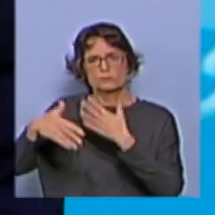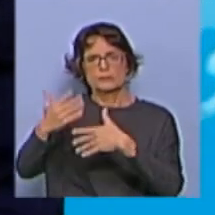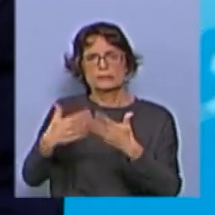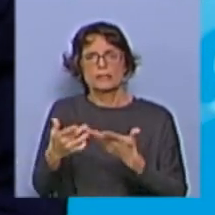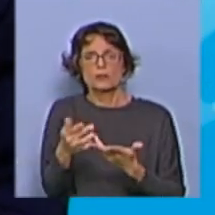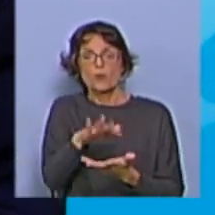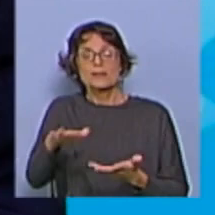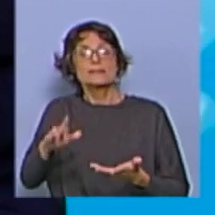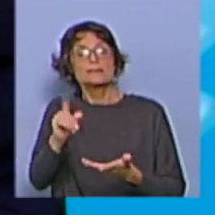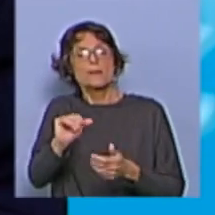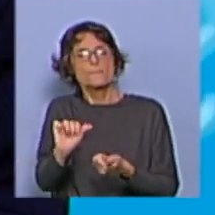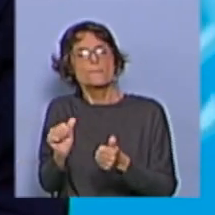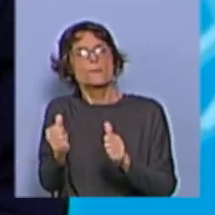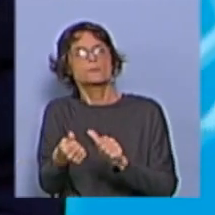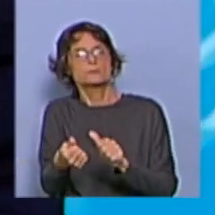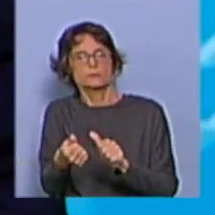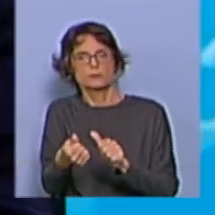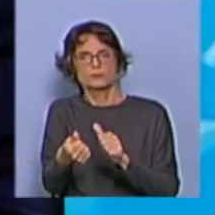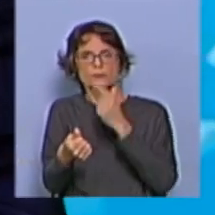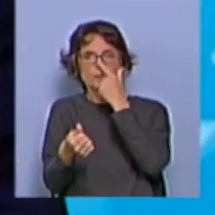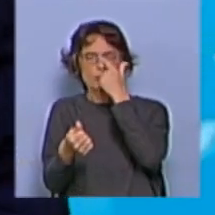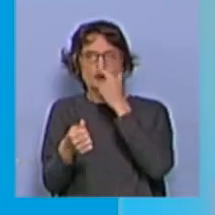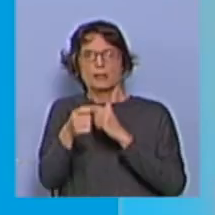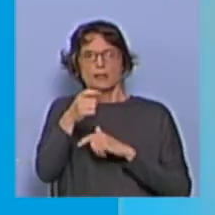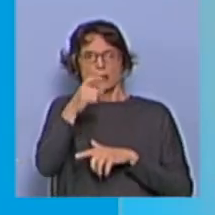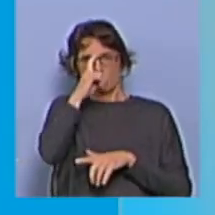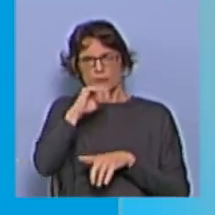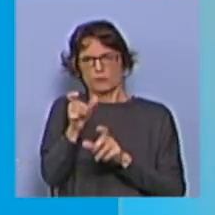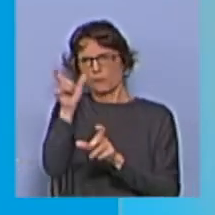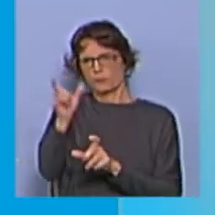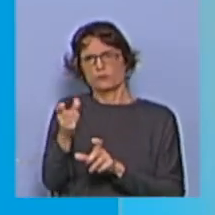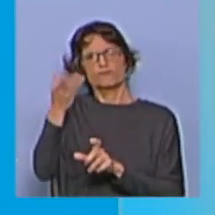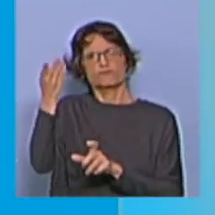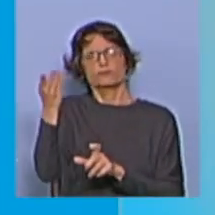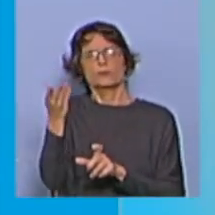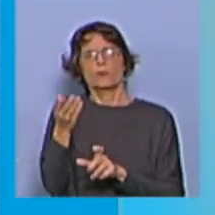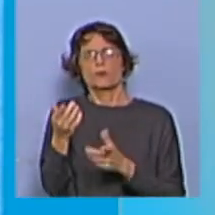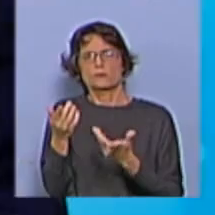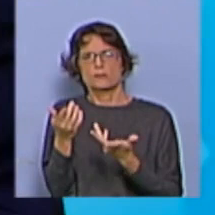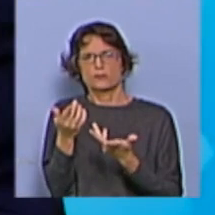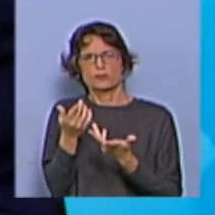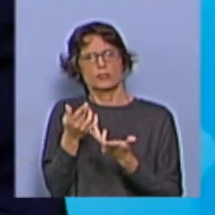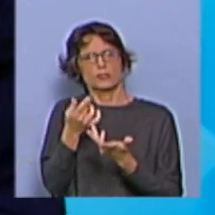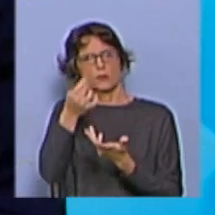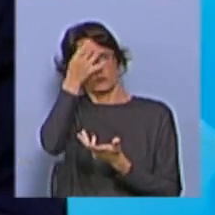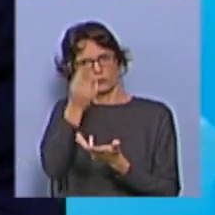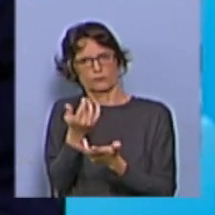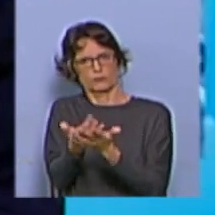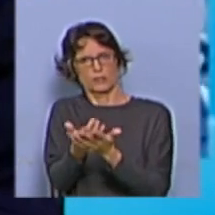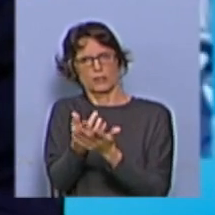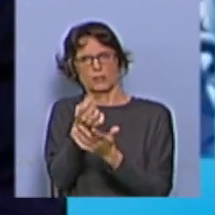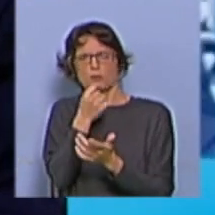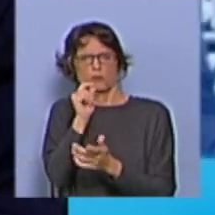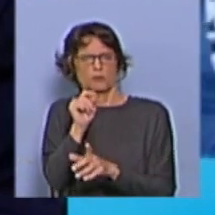que veio a Portugal, mas isso é uma espécie de super rock que tinha a sua mensagem do imposto sobre os milionários, mas surgiram nomes, surgiram